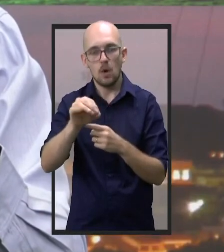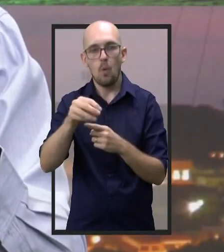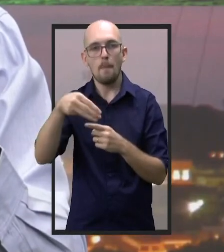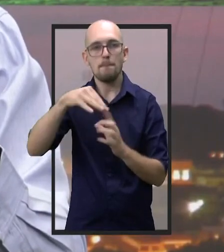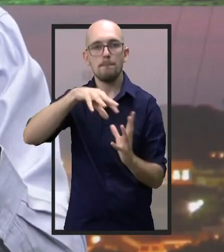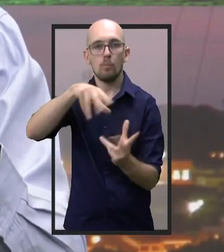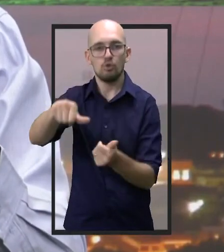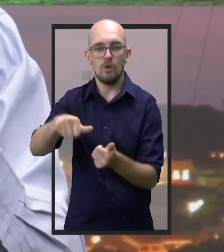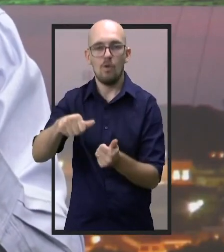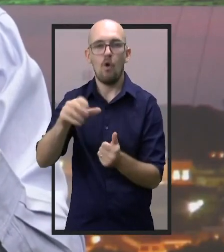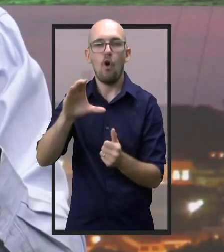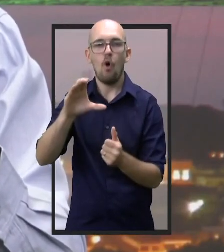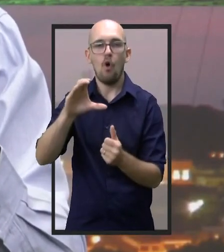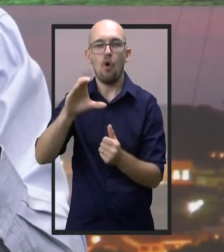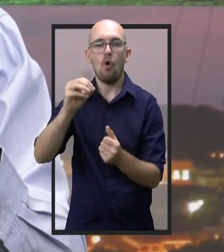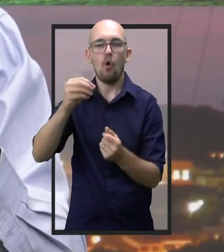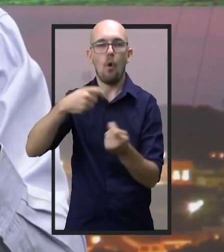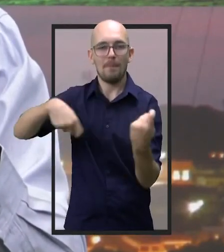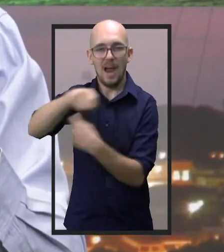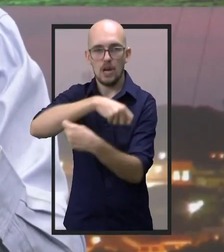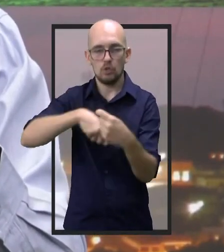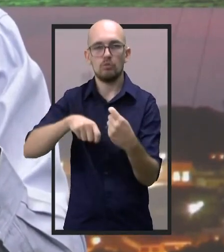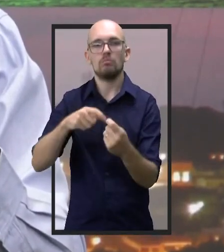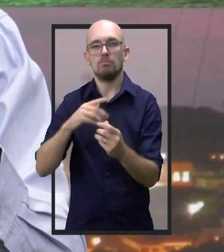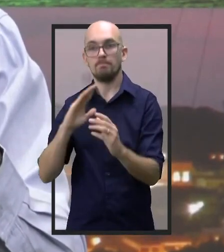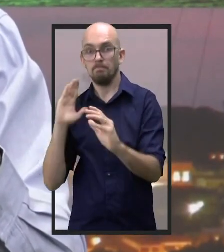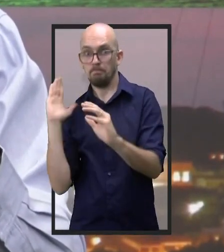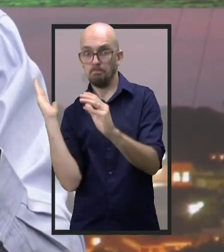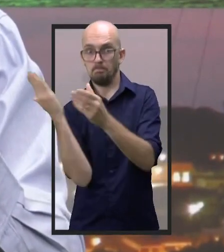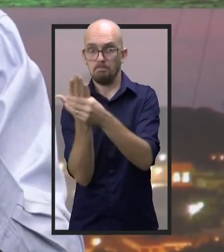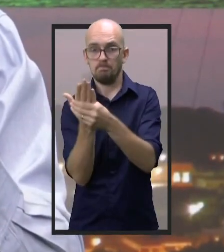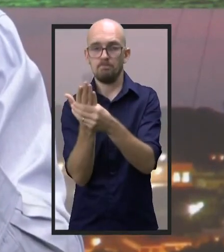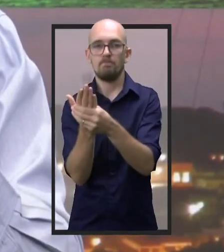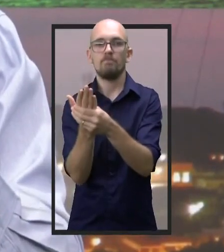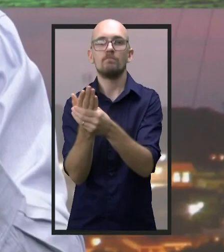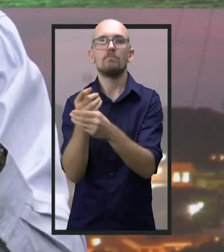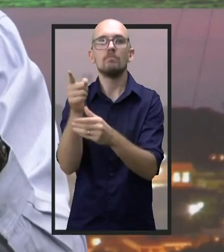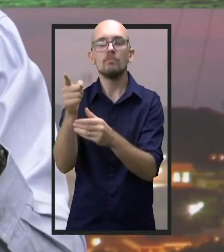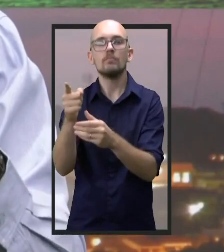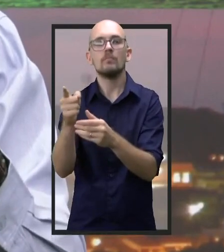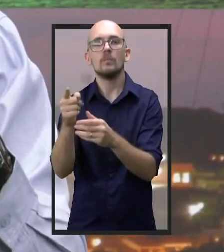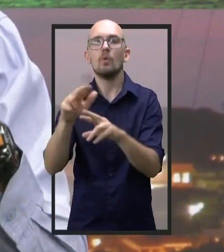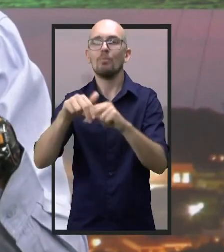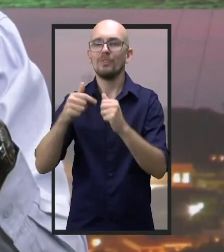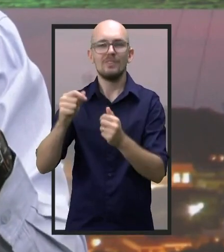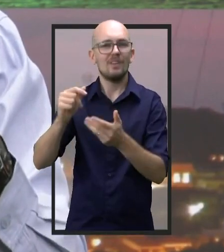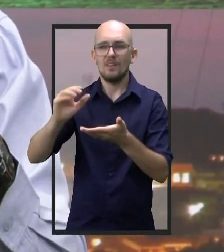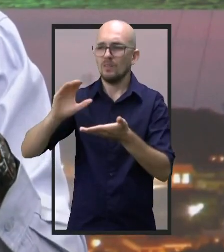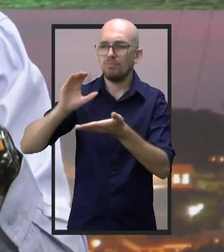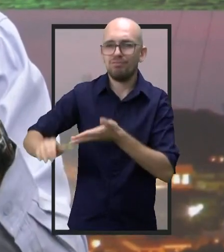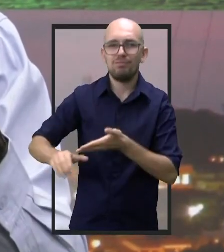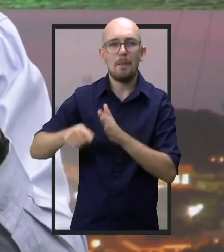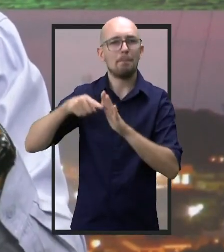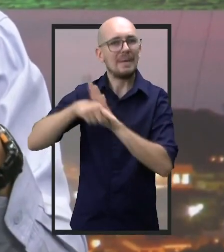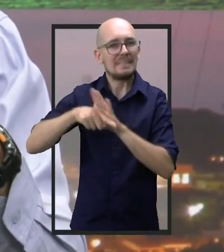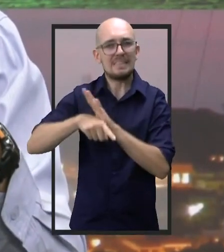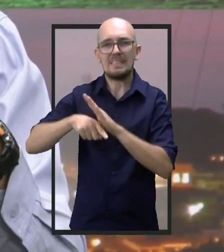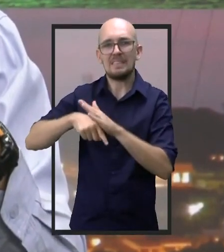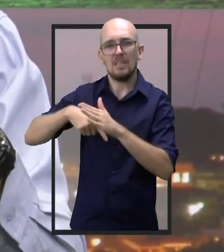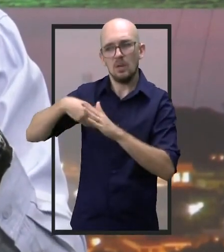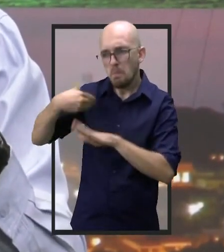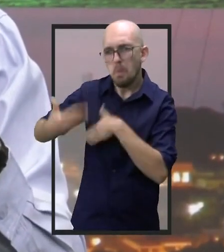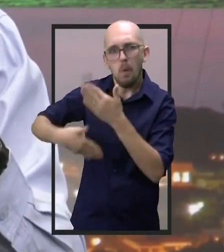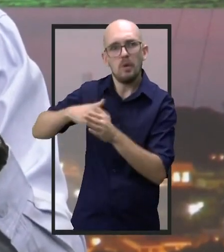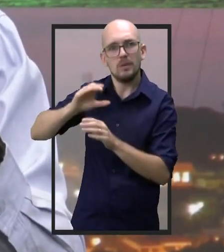algodão do MT receberam, no Mato Grosso, receberam mais de 300 milhões, investiram em pesquisa, organização,